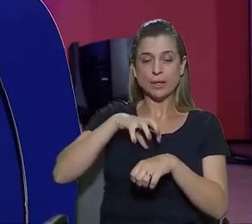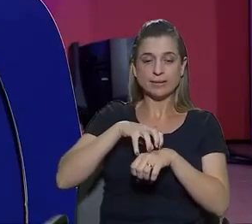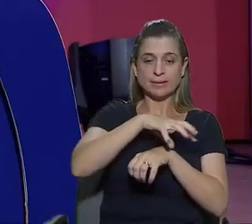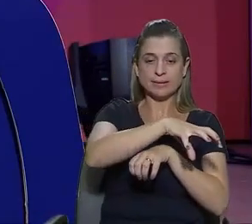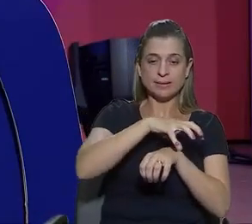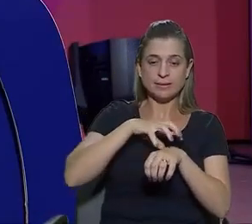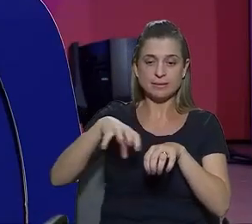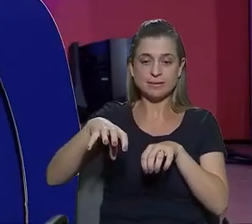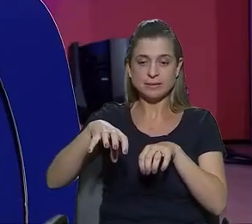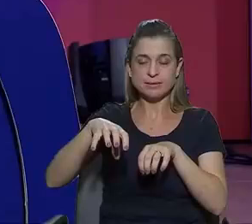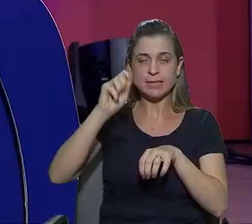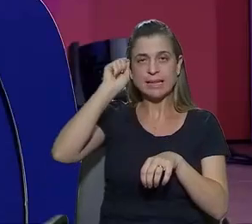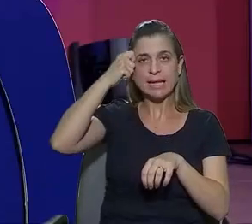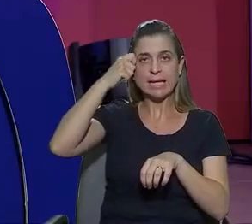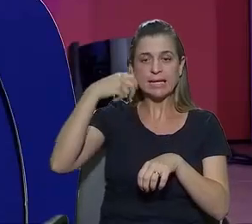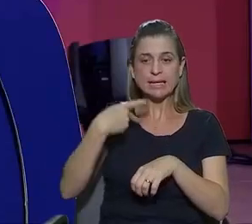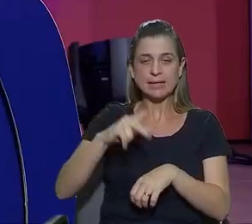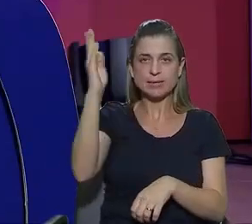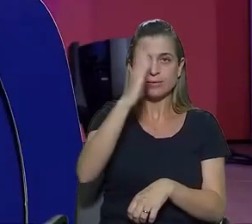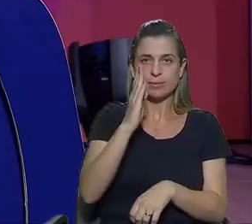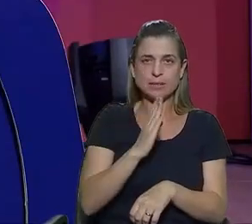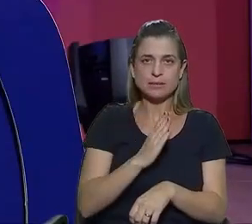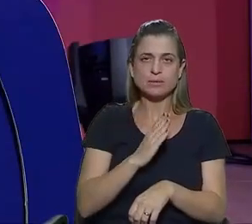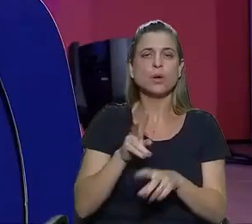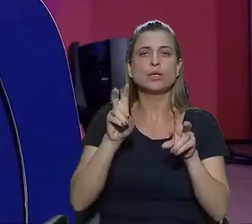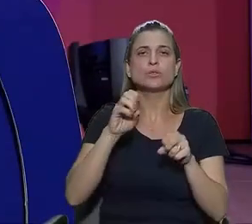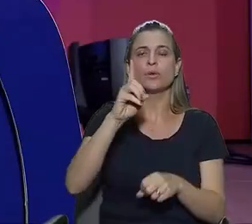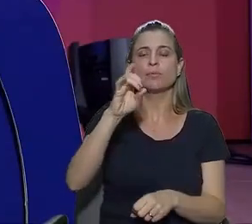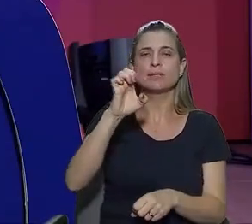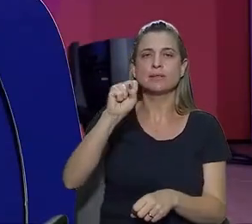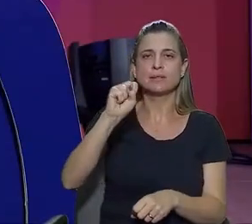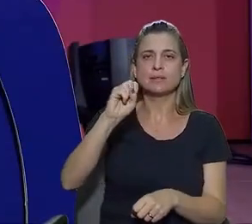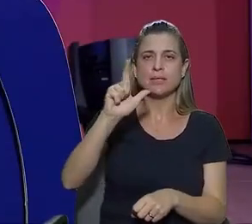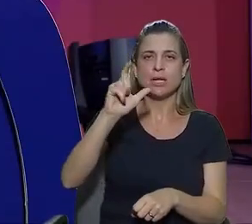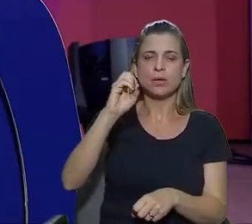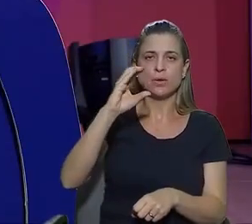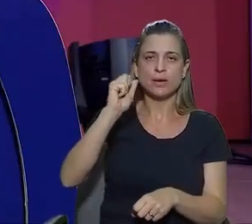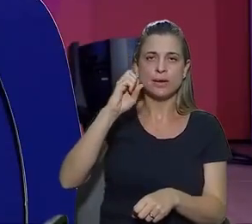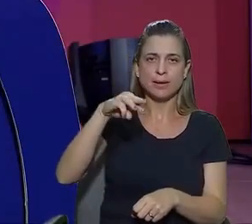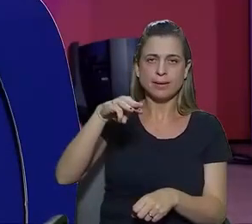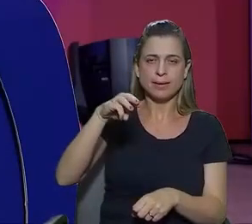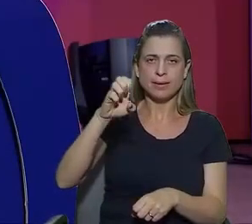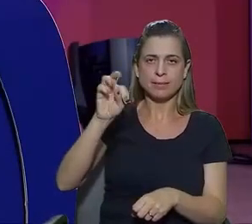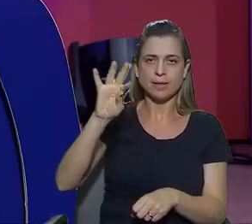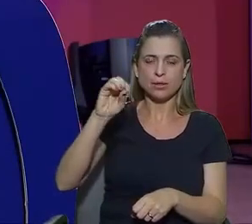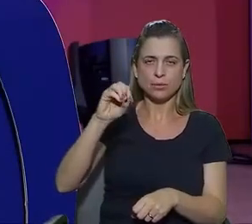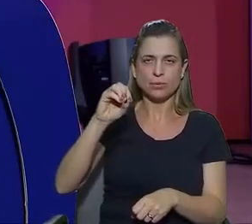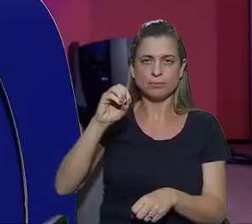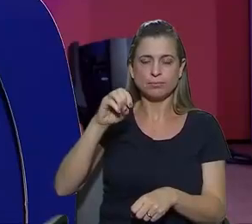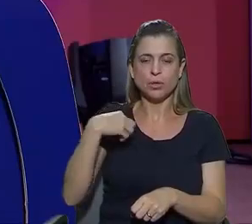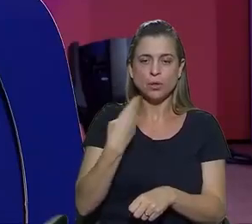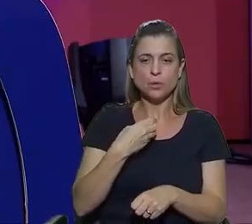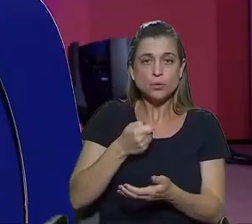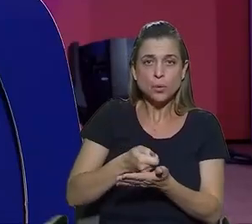uma história de deslocamento, de deslocamentos. E isso nos obrigou a recriar espaços.